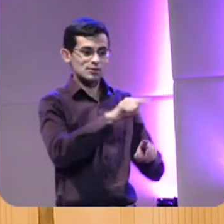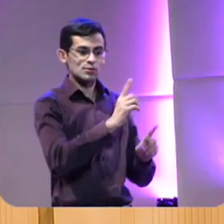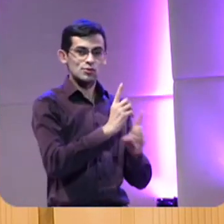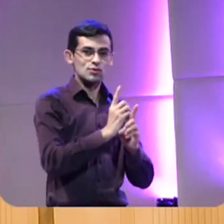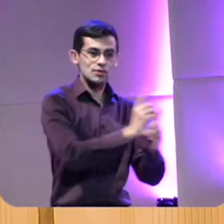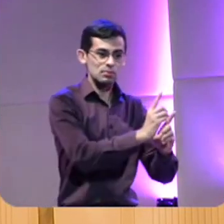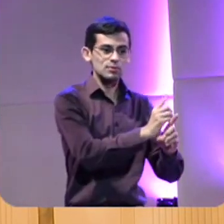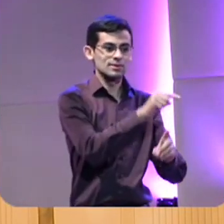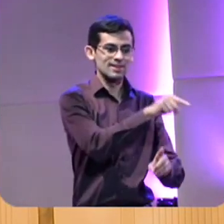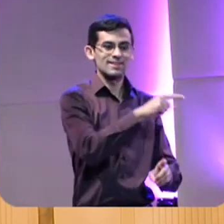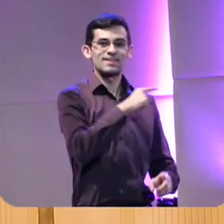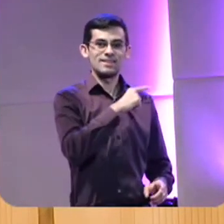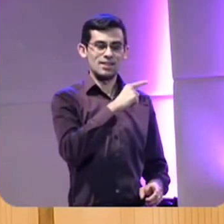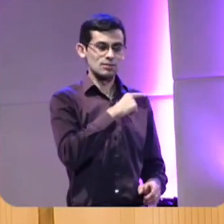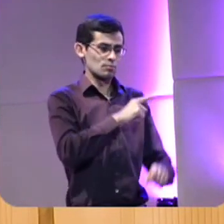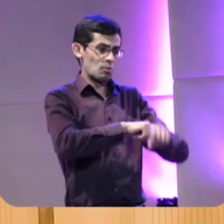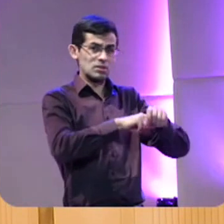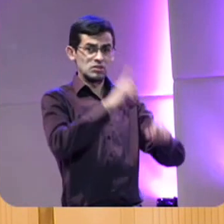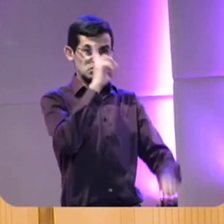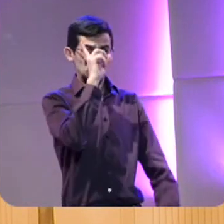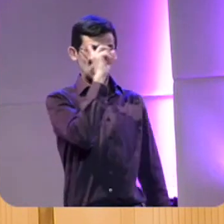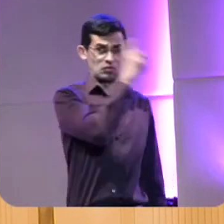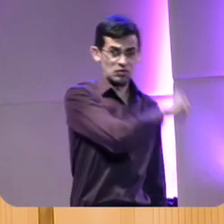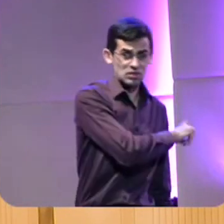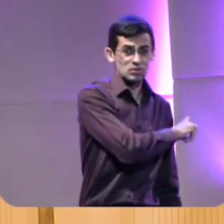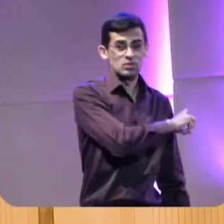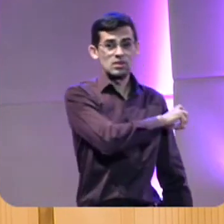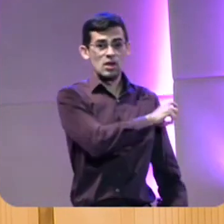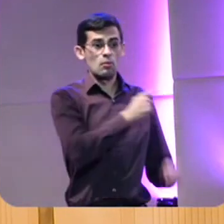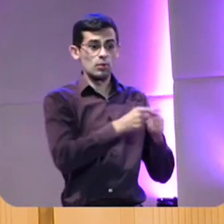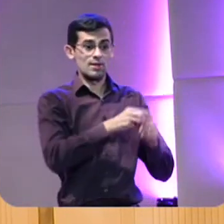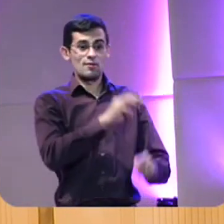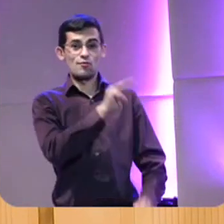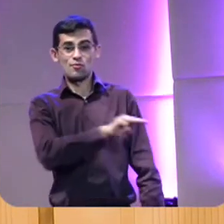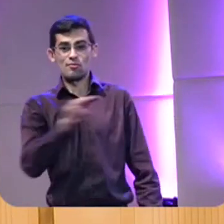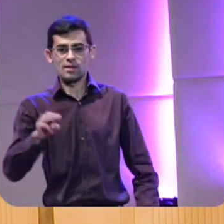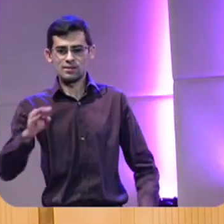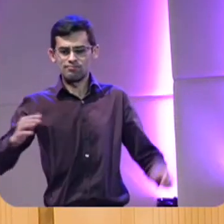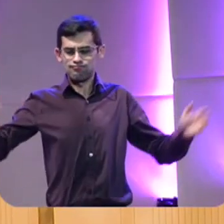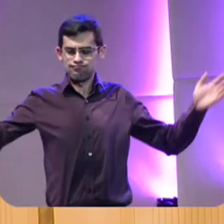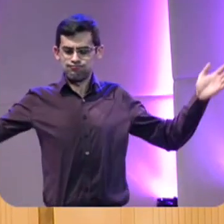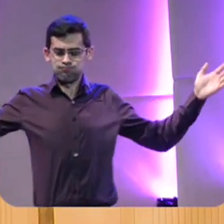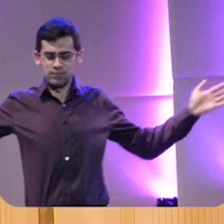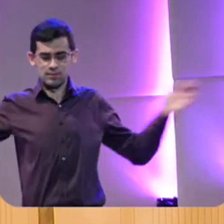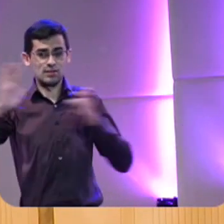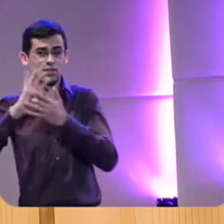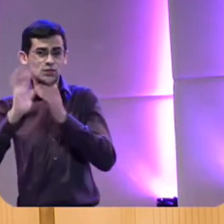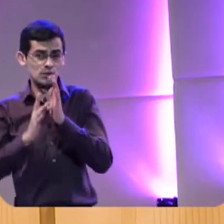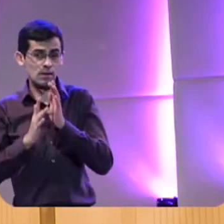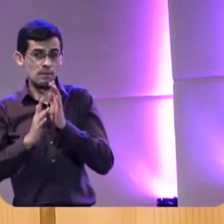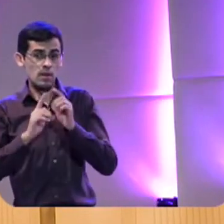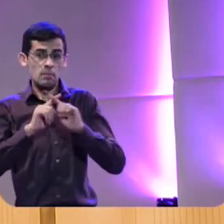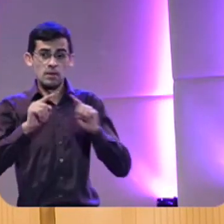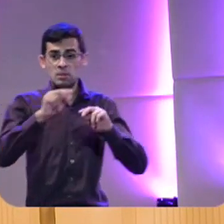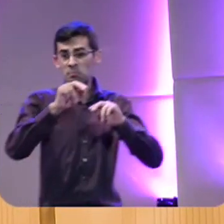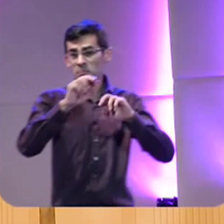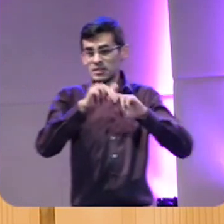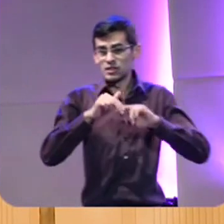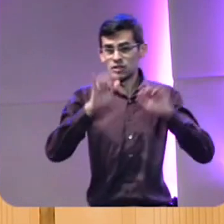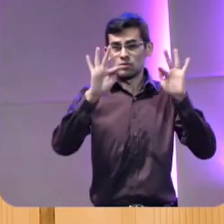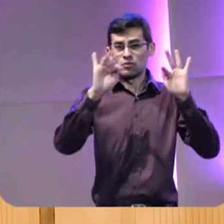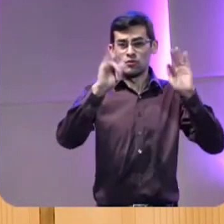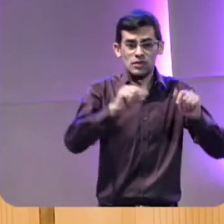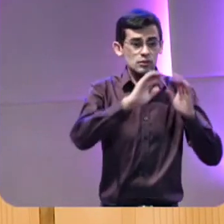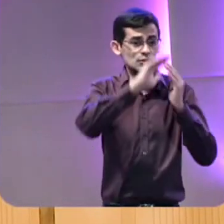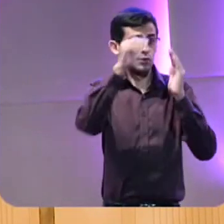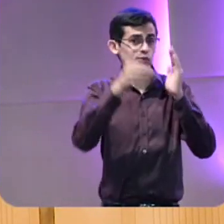passar por um momento tão intenso, que era o mestre deles estando pregado na cruz. E que talvez parecesse o fim de todas